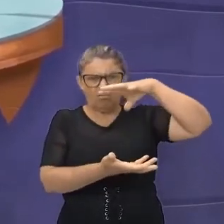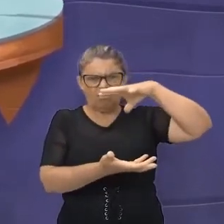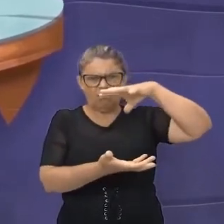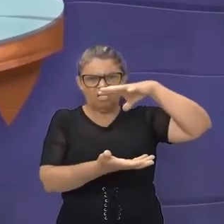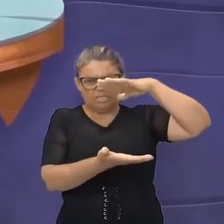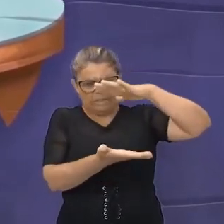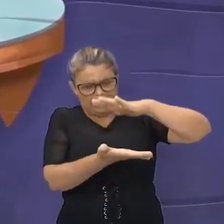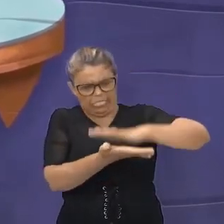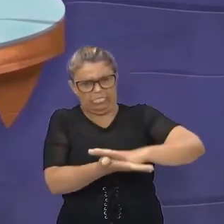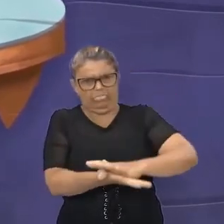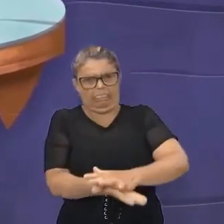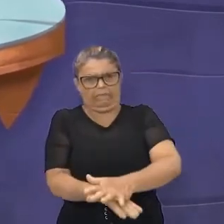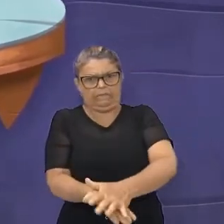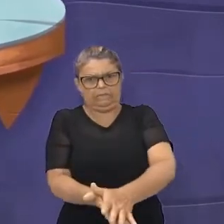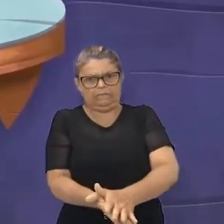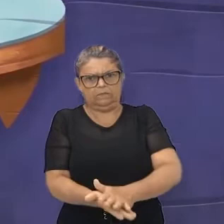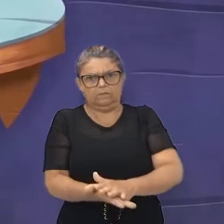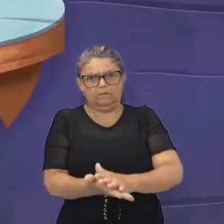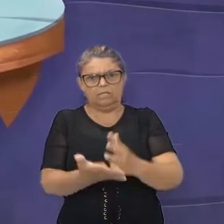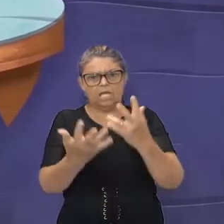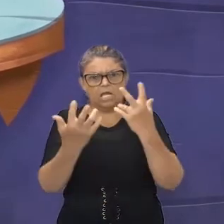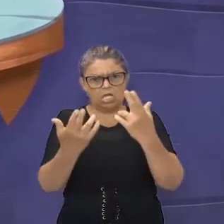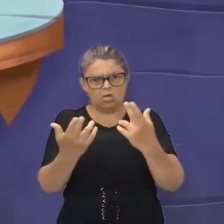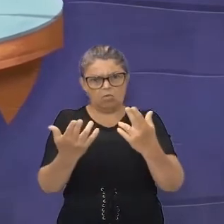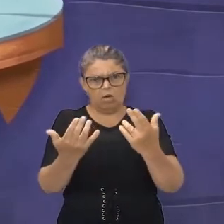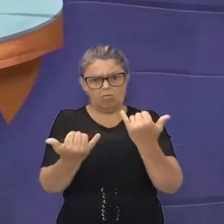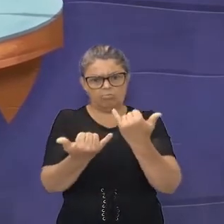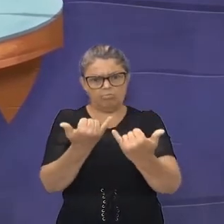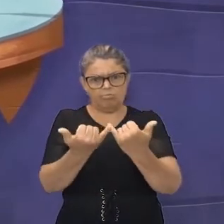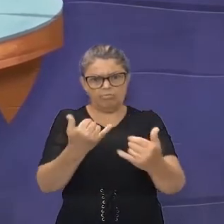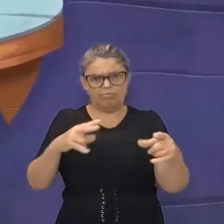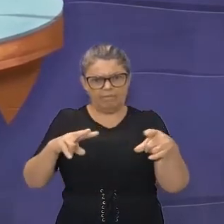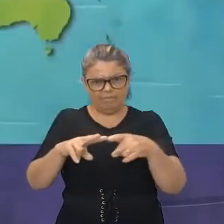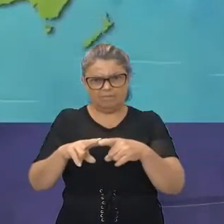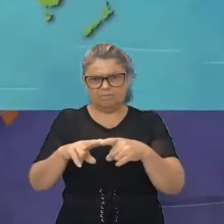se afastasse muito do litoral cairia num abismo.